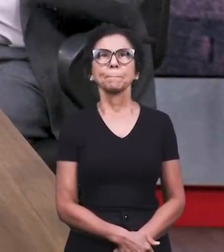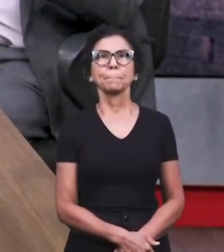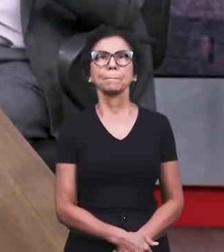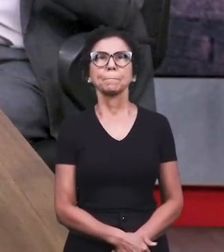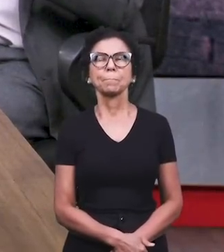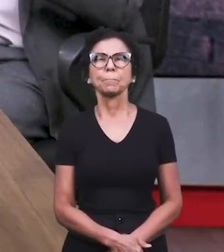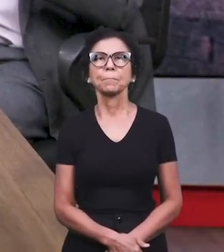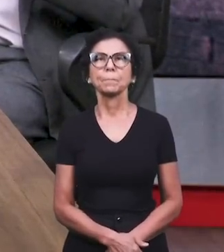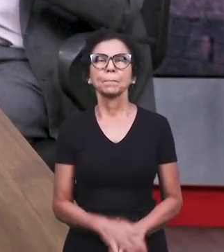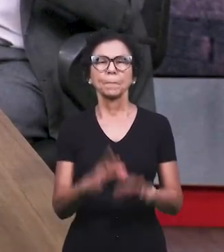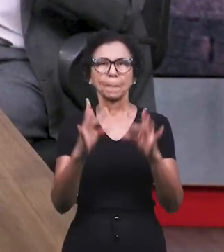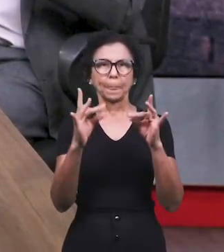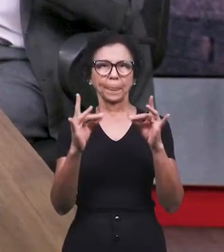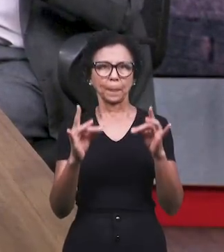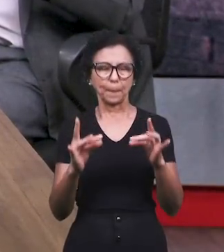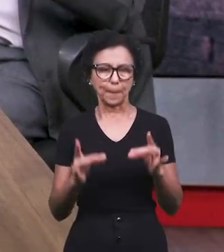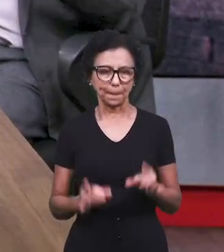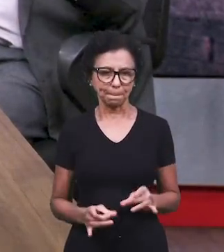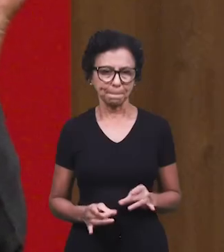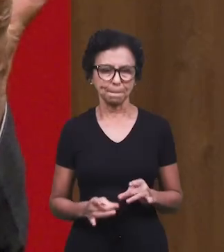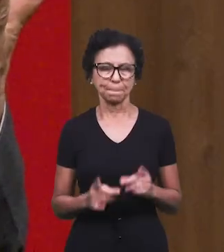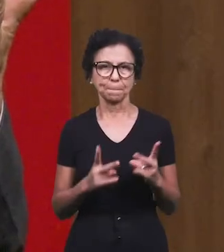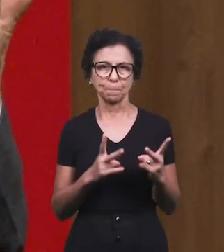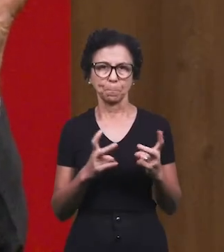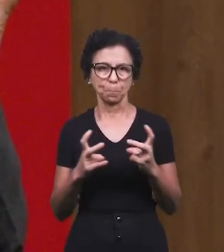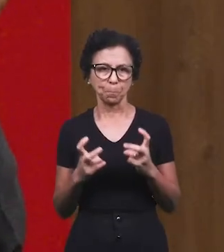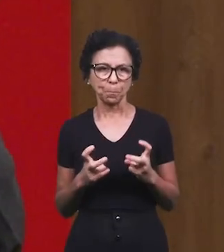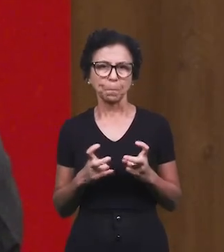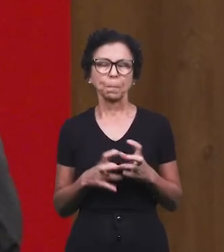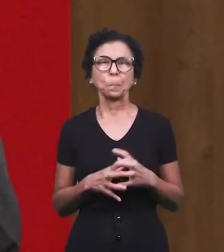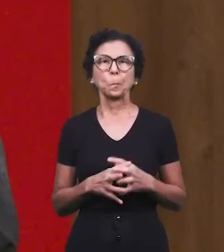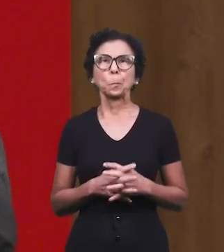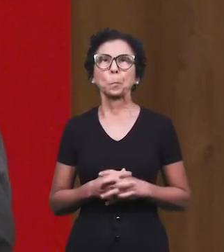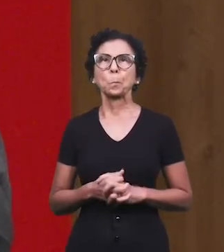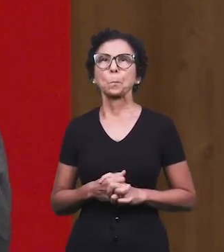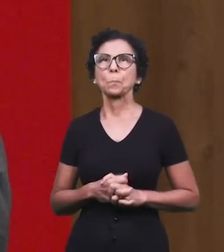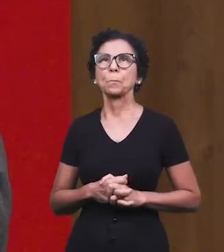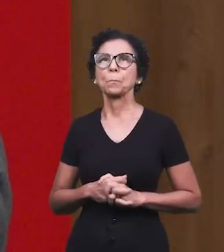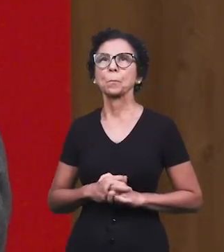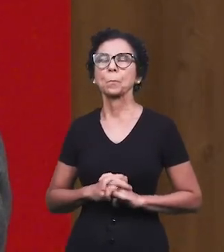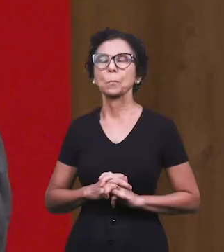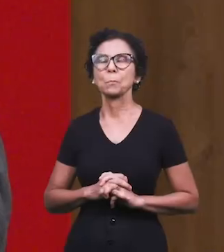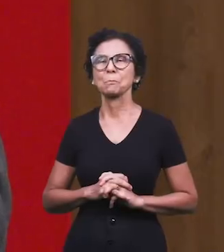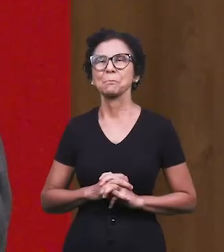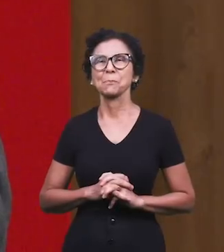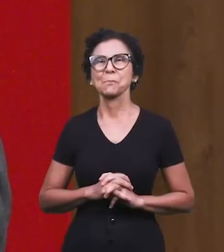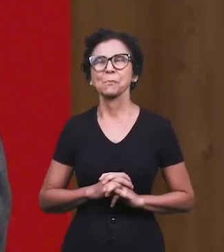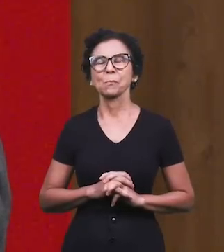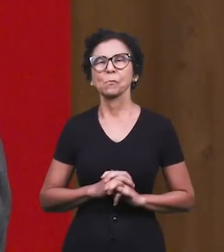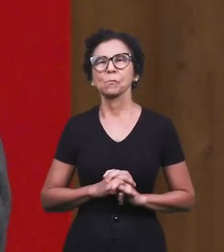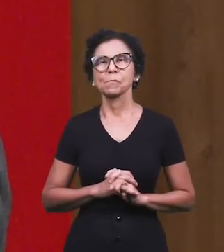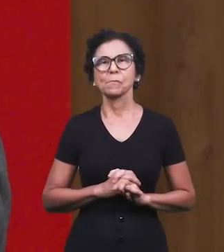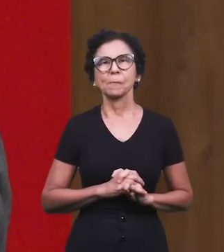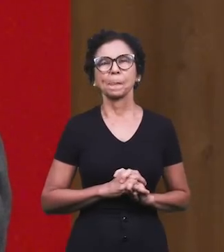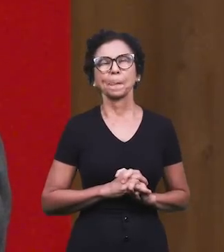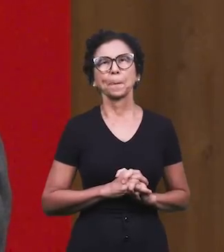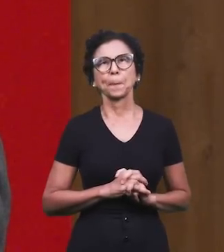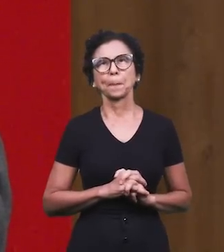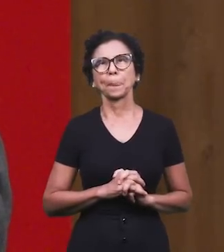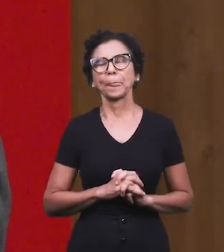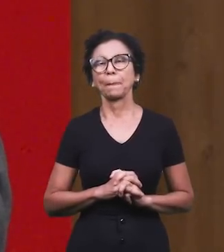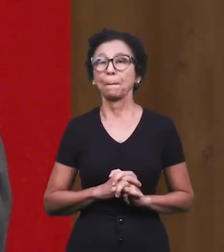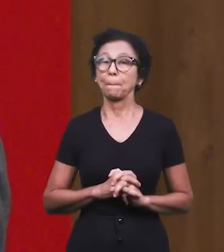detalhe que se vê nos reinos, não é? É que o cabeça do reino, ele